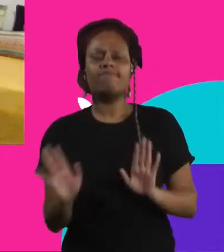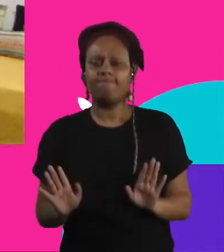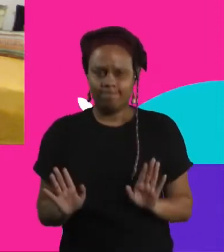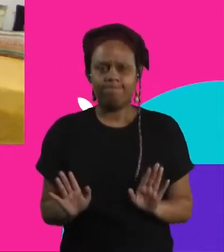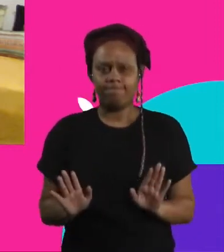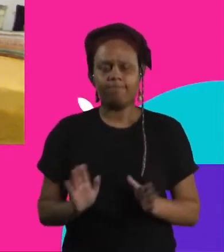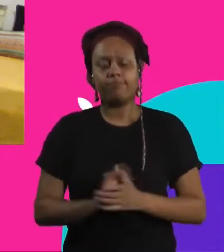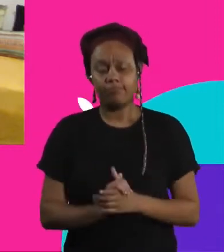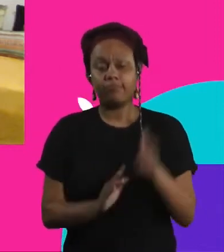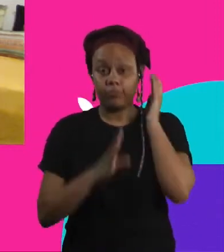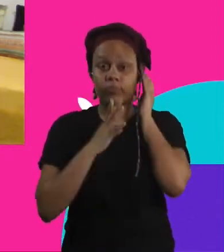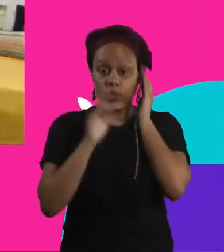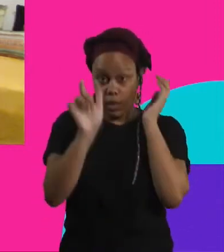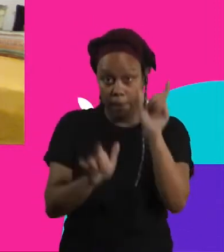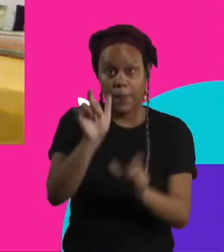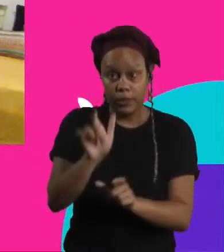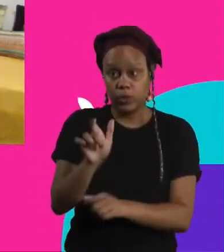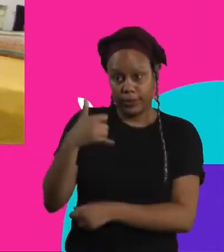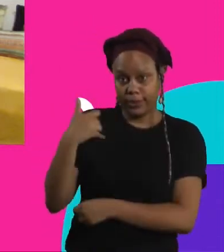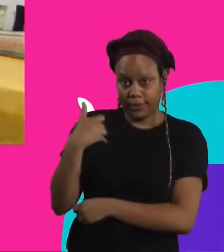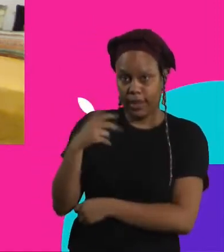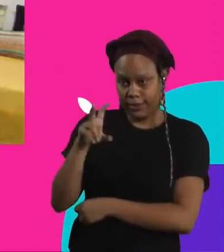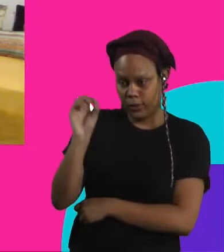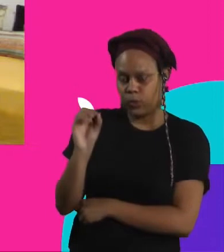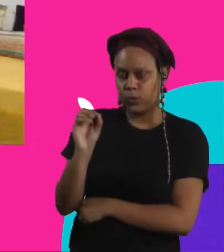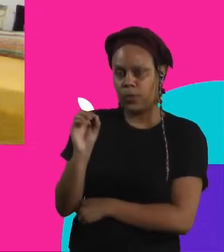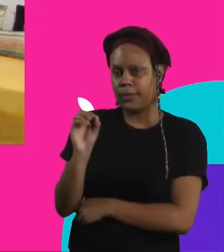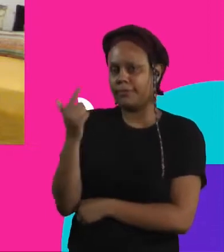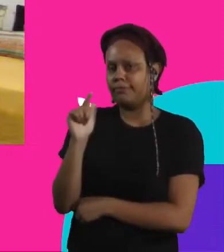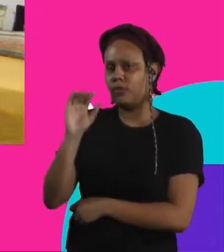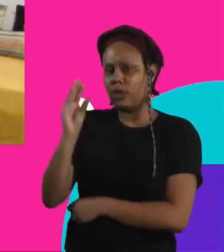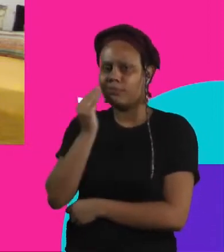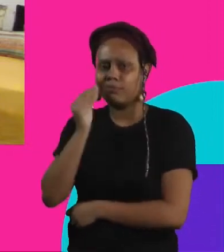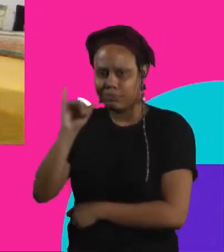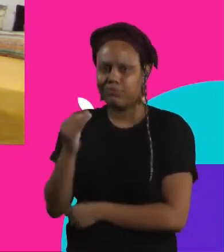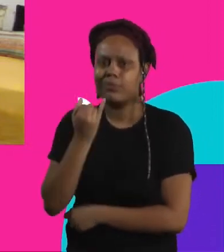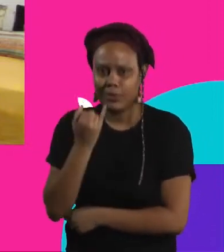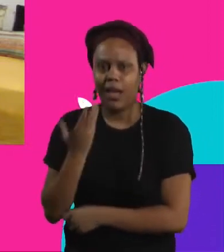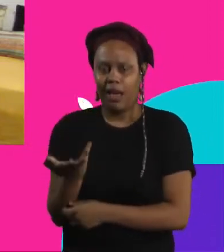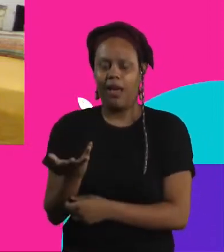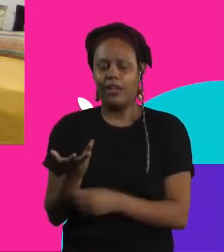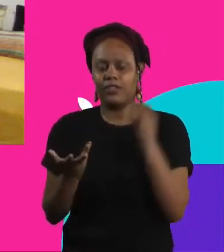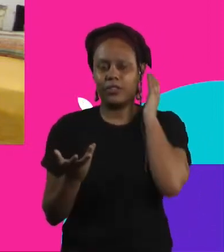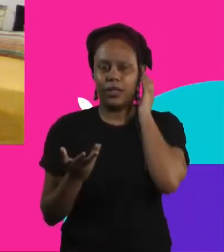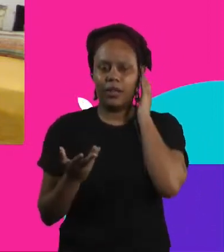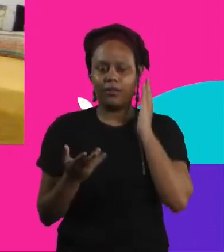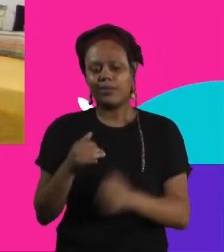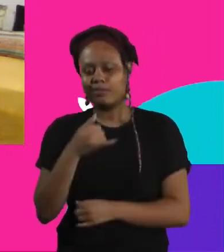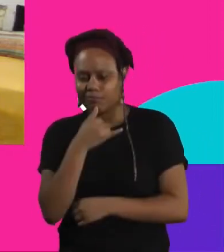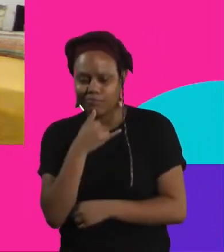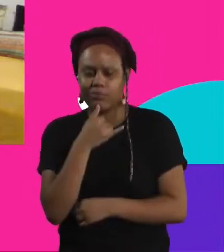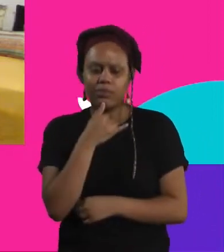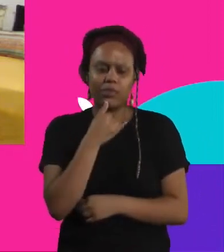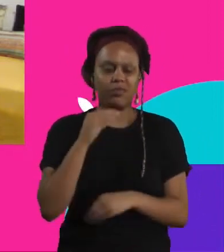idade sofriam, né, pela falta de oportunidades, ficavam tristes, deprimidas, né, o que me lembrou a história da